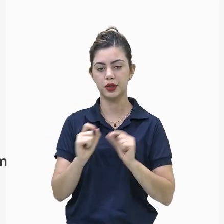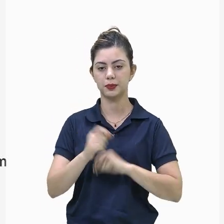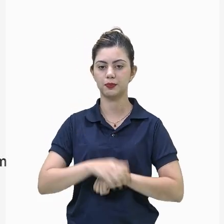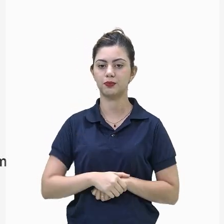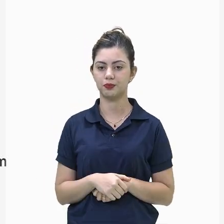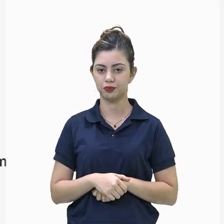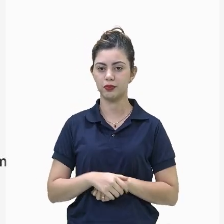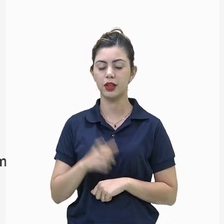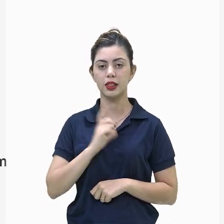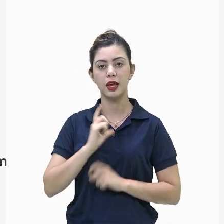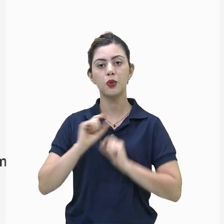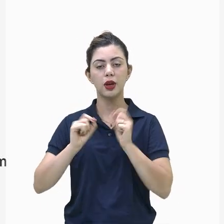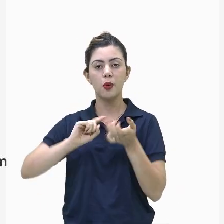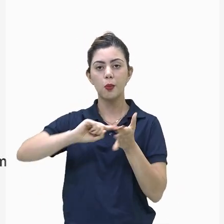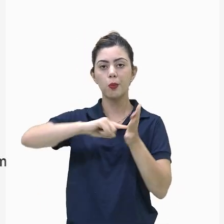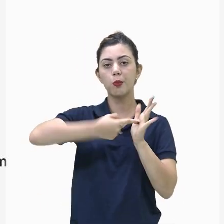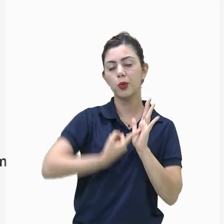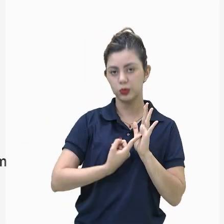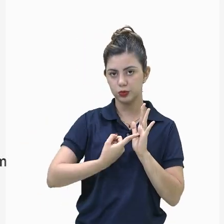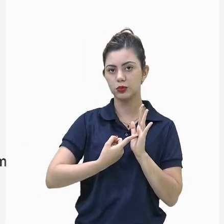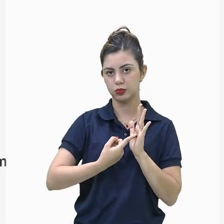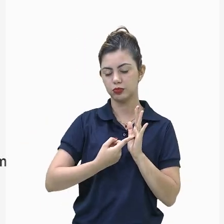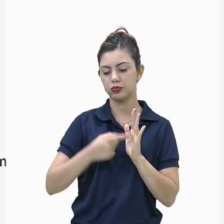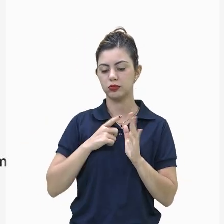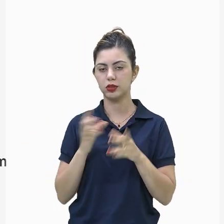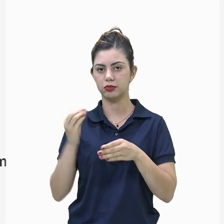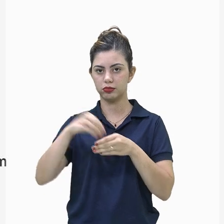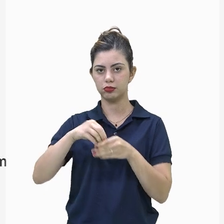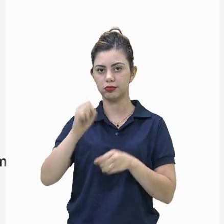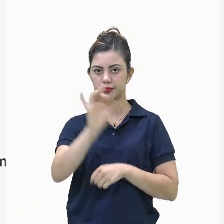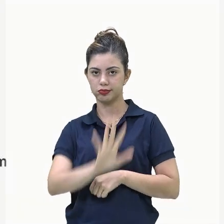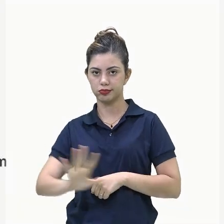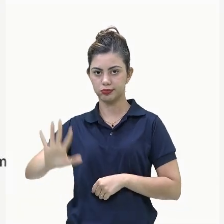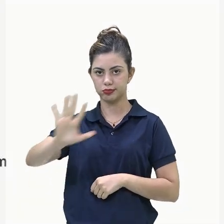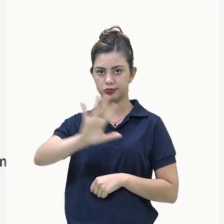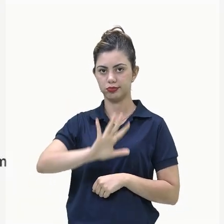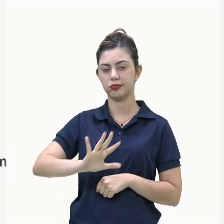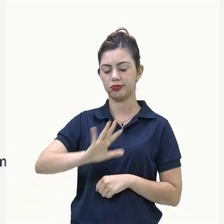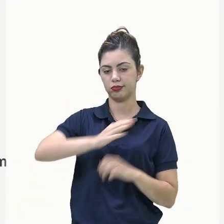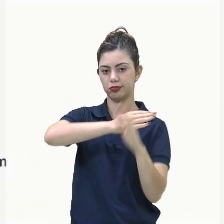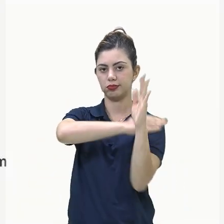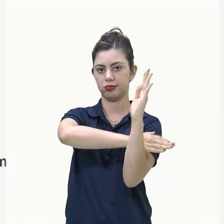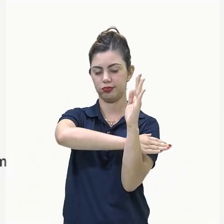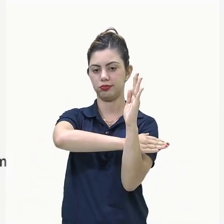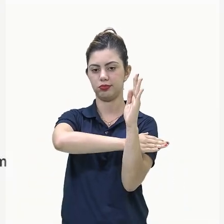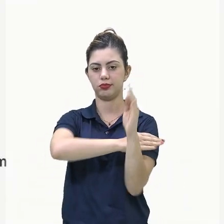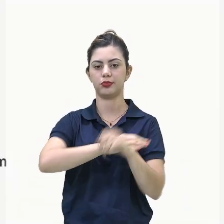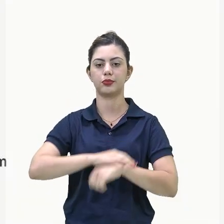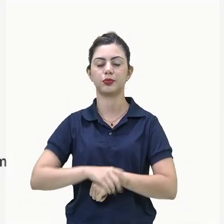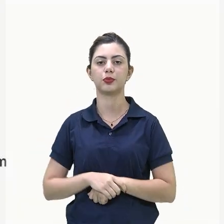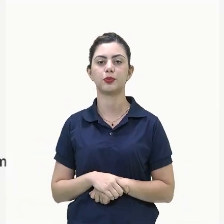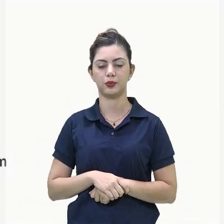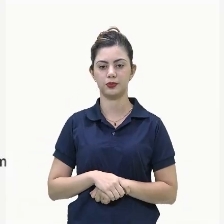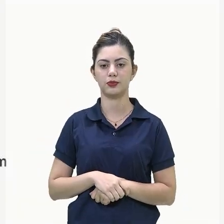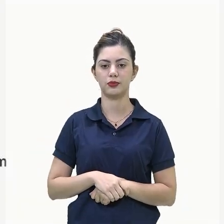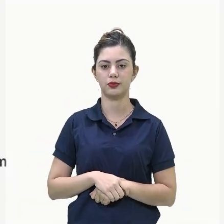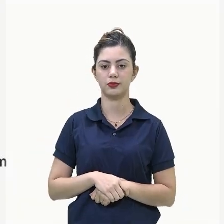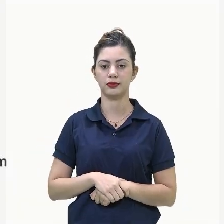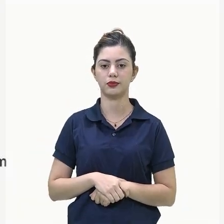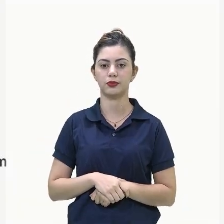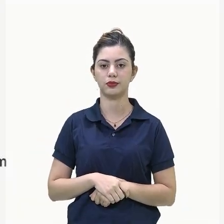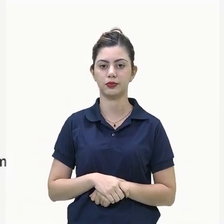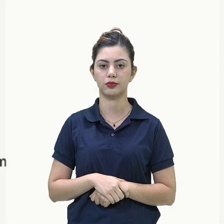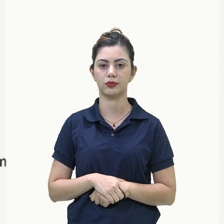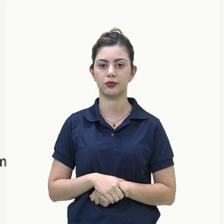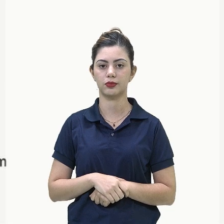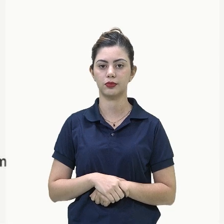a localização dele, nesse espaço aí. Tá? Então, olha só, nós temos uma ordem para